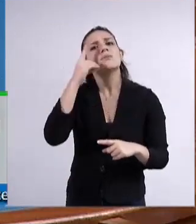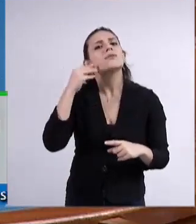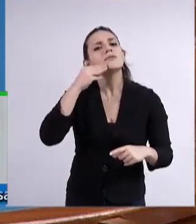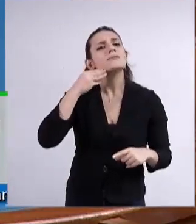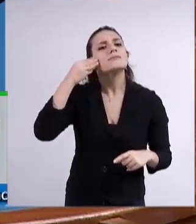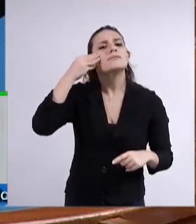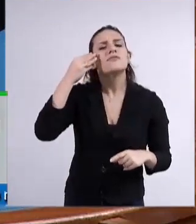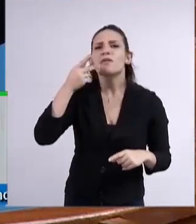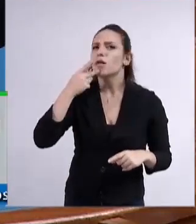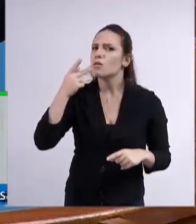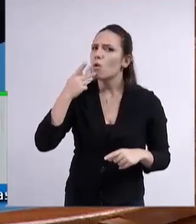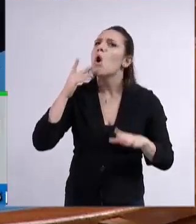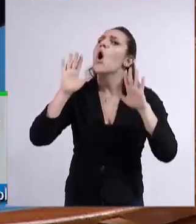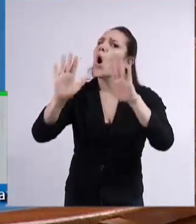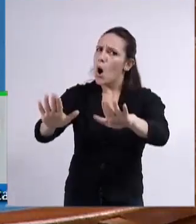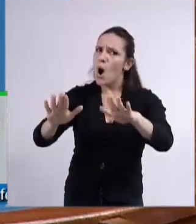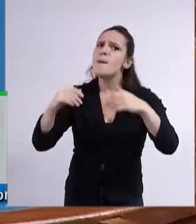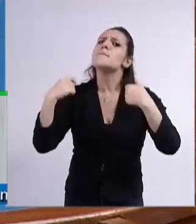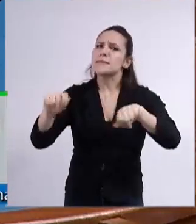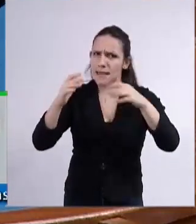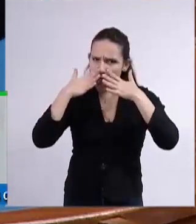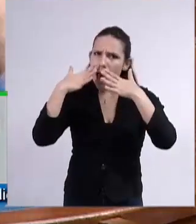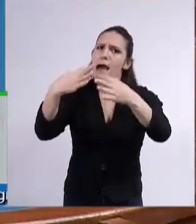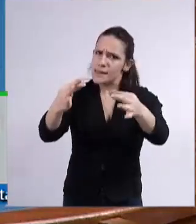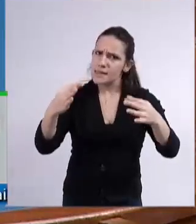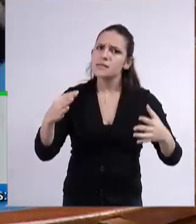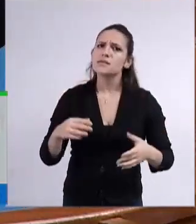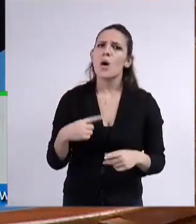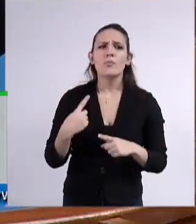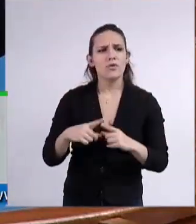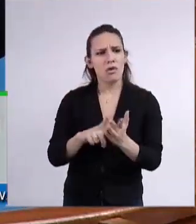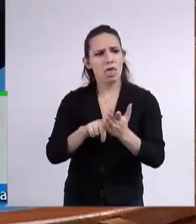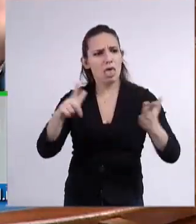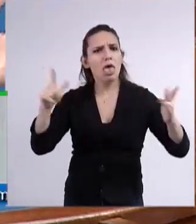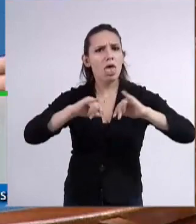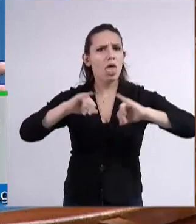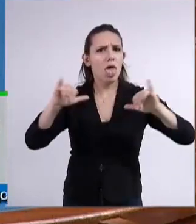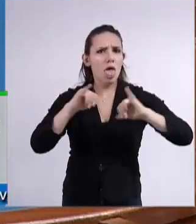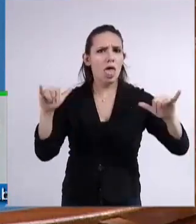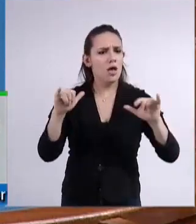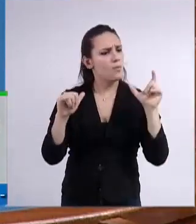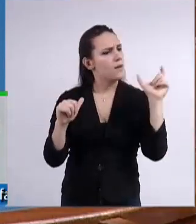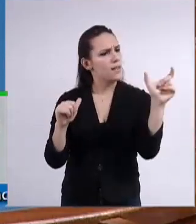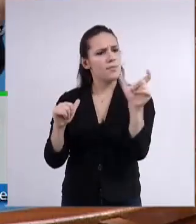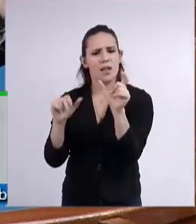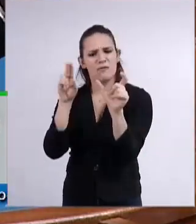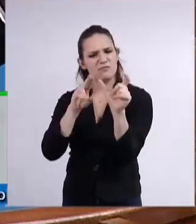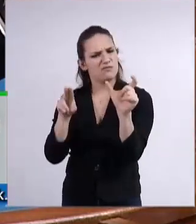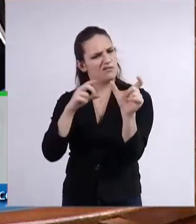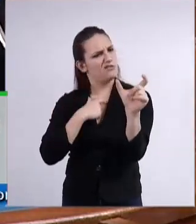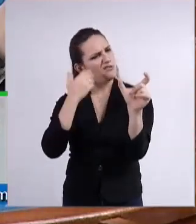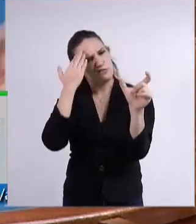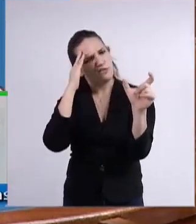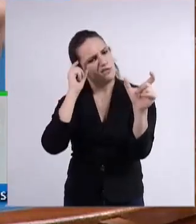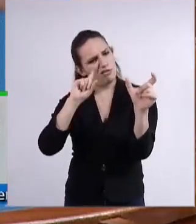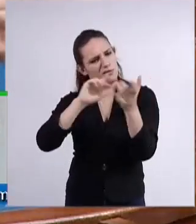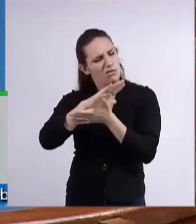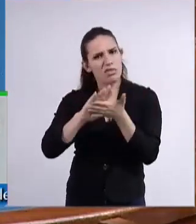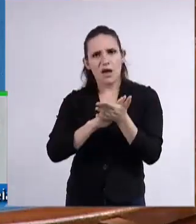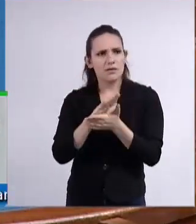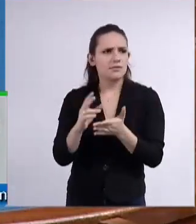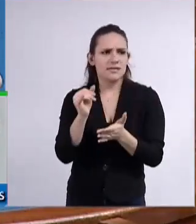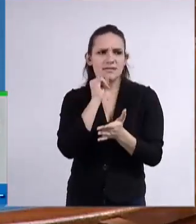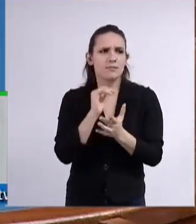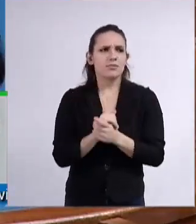matérias jornalísticas que a gente lê, são palavras ali empoladas, difícil, e você não chega a nenhuma conclusão. Por exemplo, por